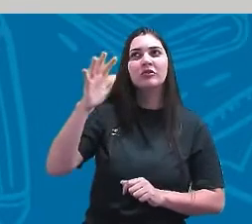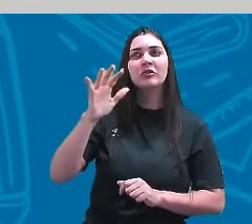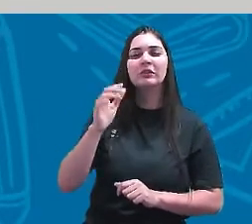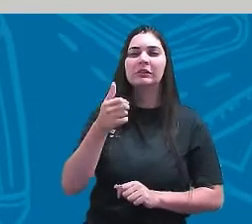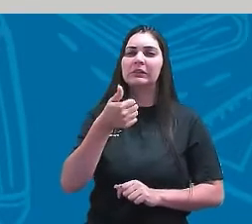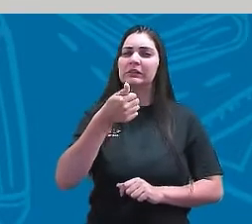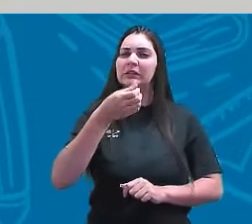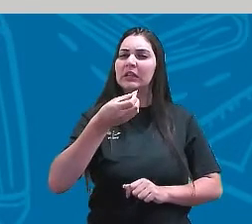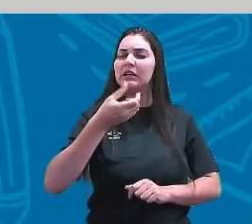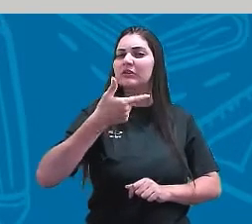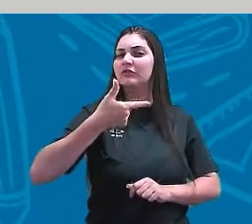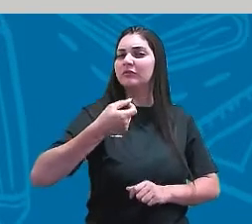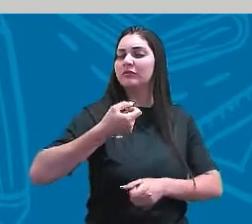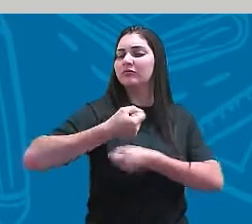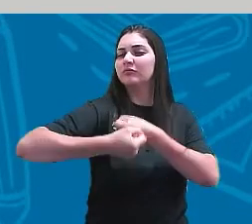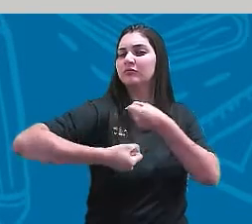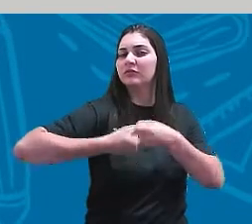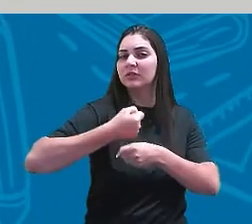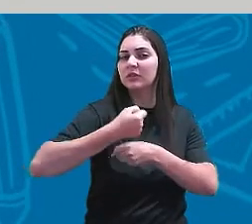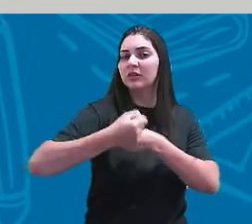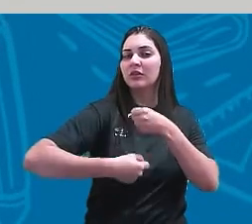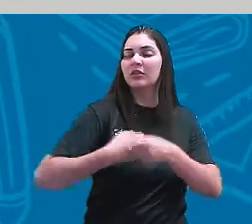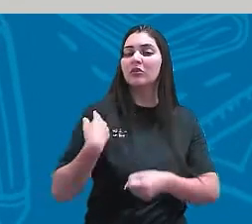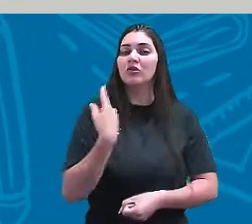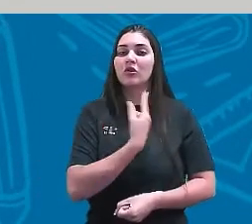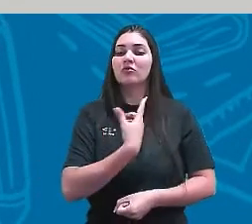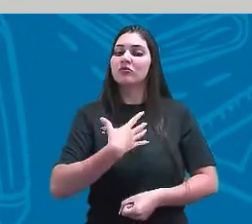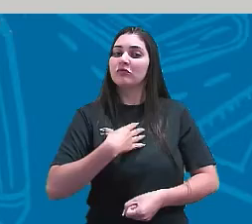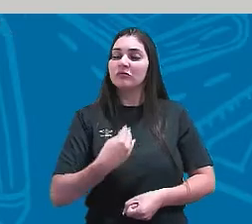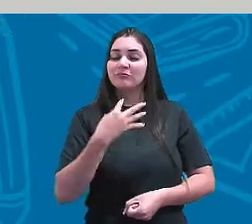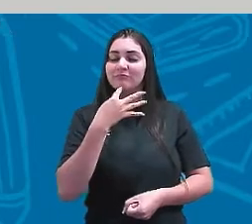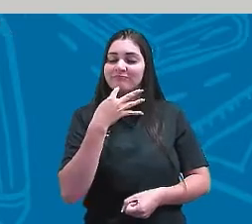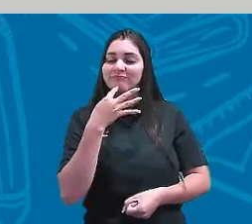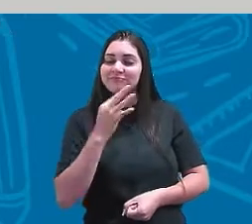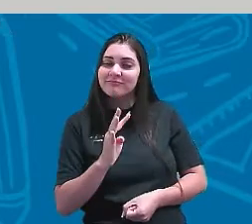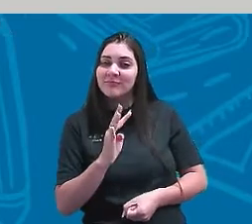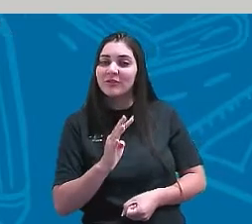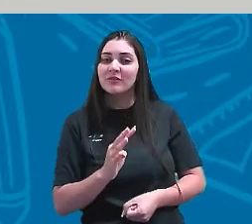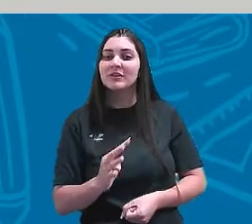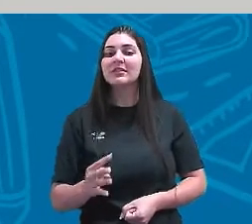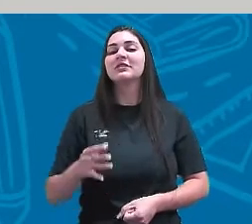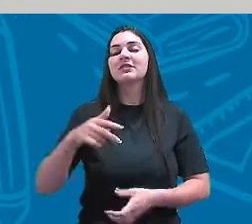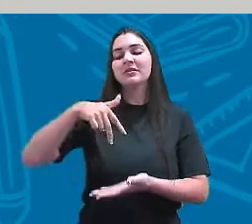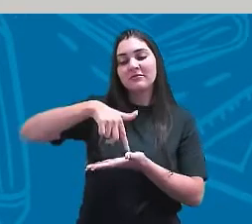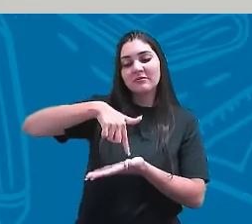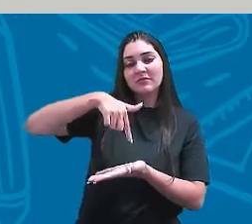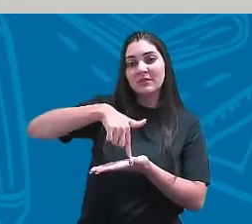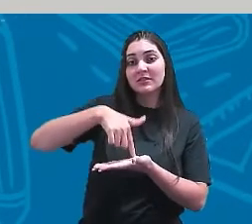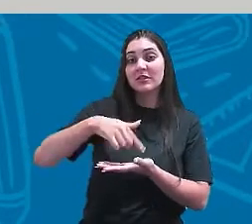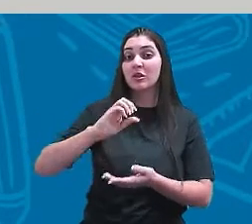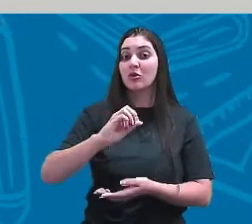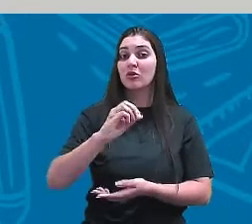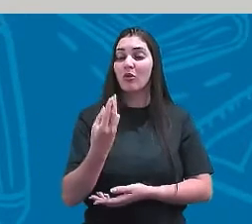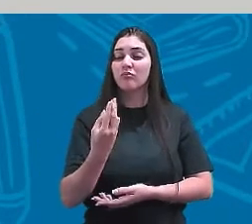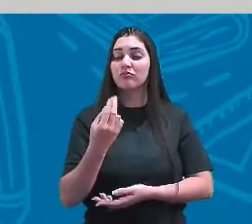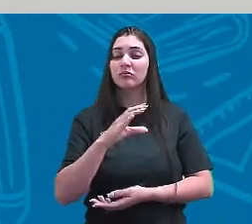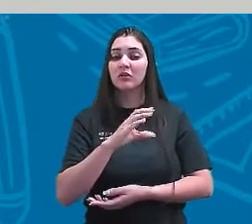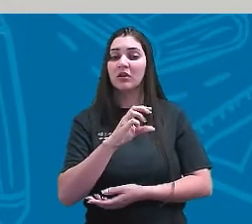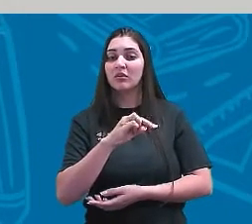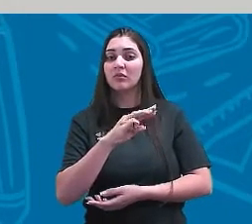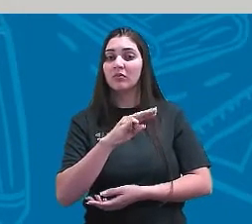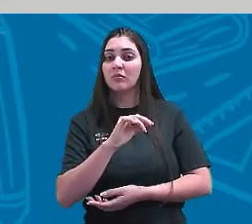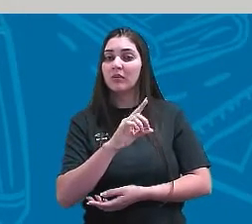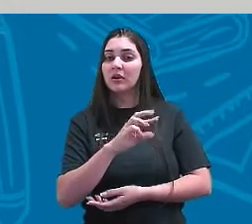anos, daqui a 20 anos, nossos filhos não conheceram a lenda do Saci Pererê. Não conhecer a lenda da Kumato Florzinha. Vejam como é importante